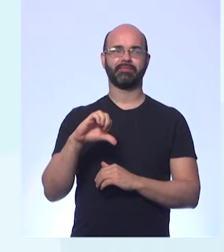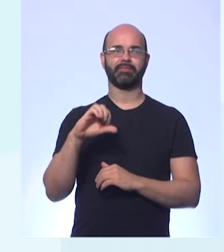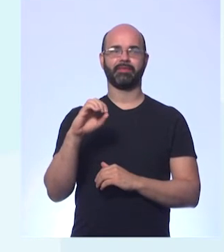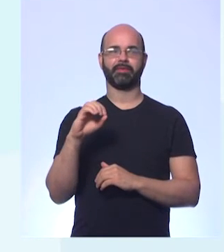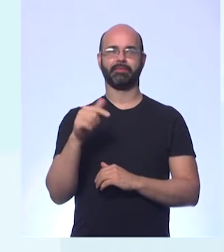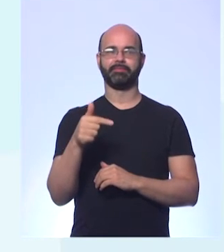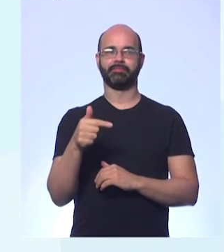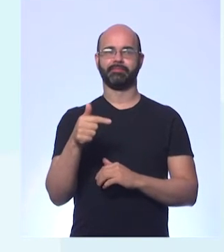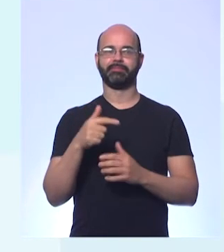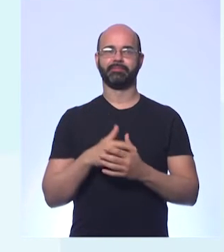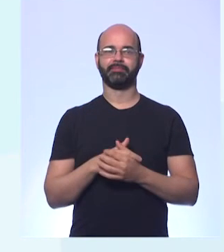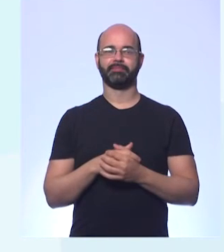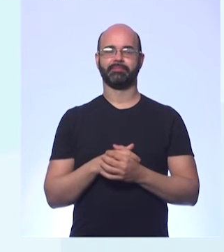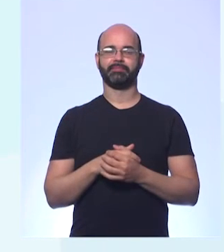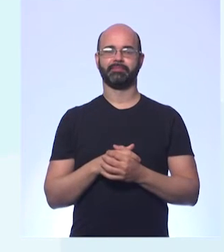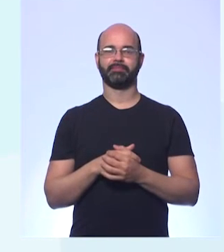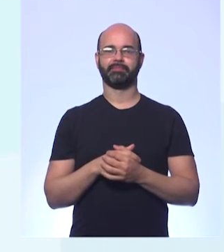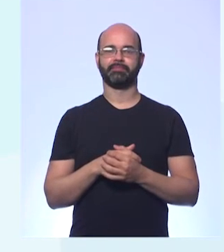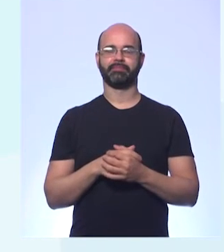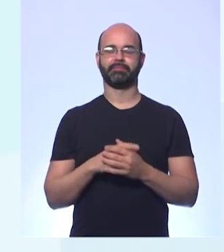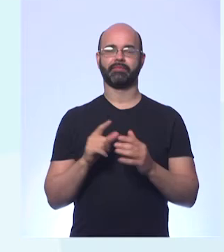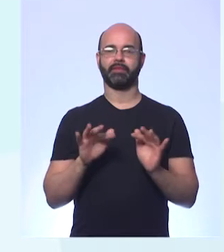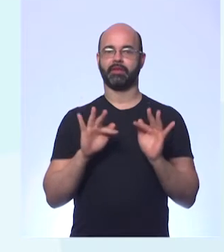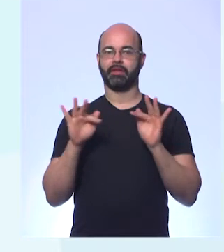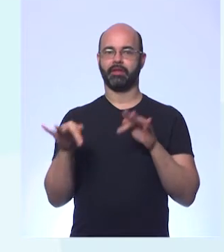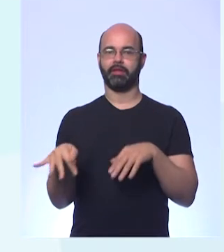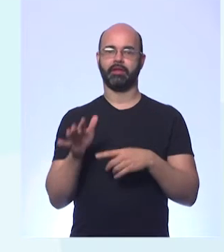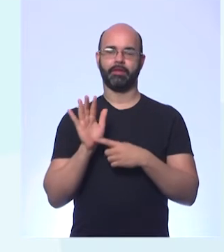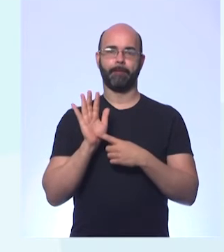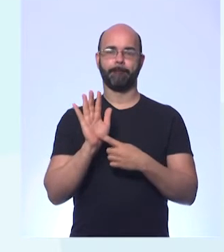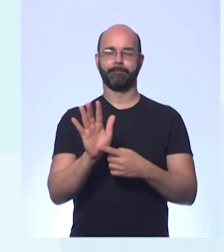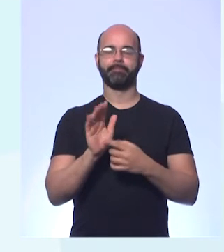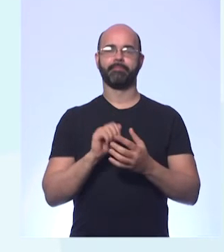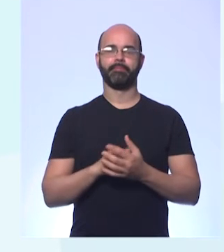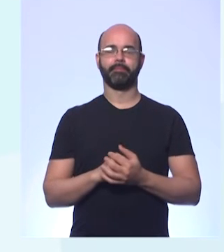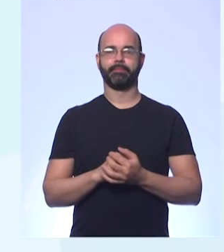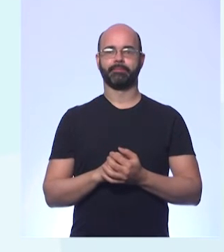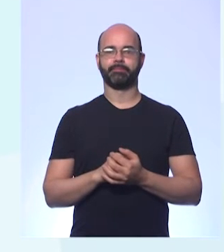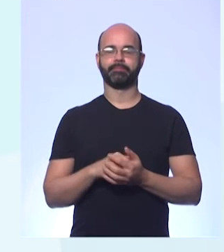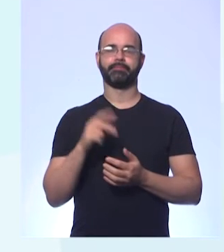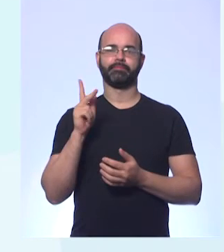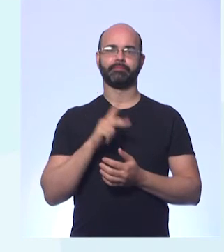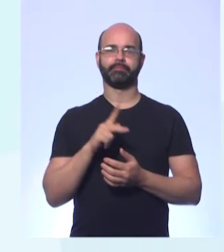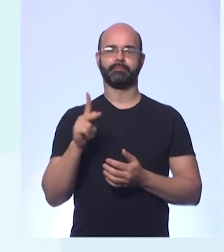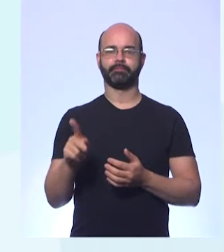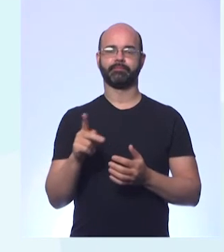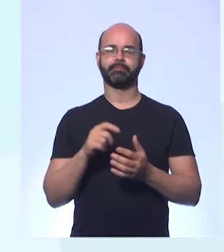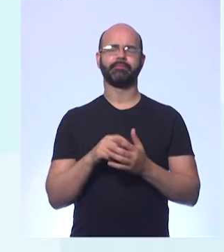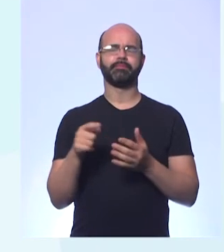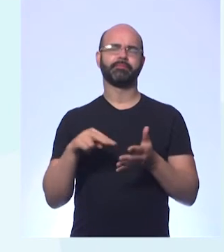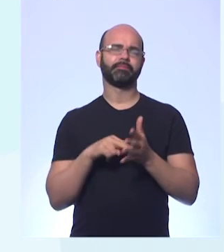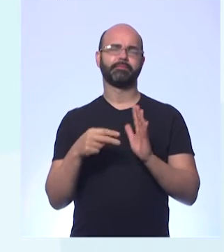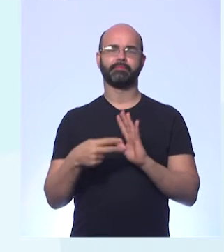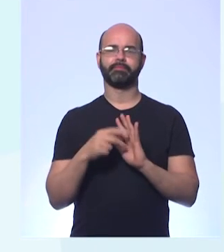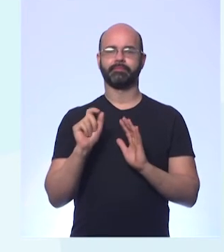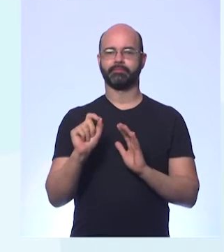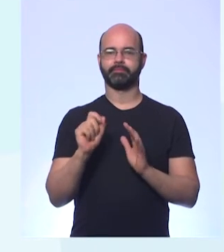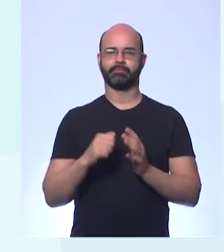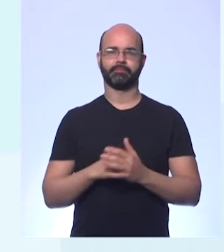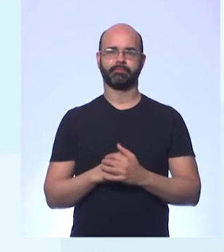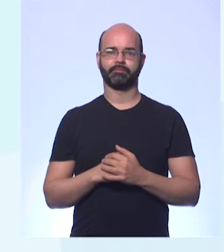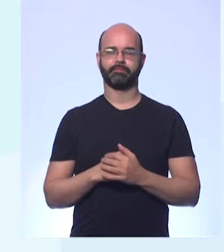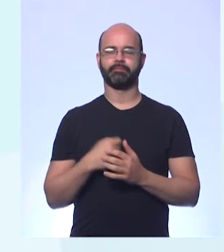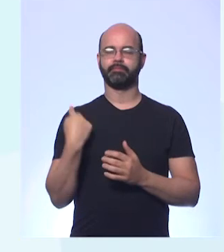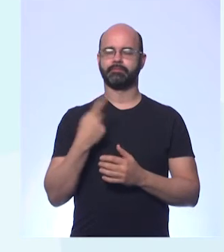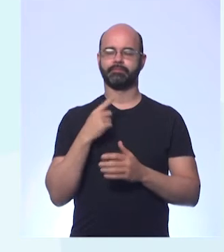No final dessa apresentação, vocês vão ter a descrição aí, professor, né, do que se trata. Mas o nosso objeto de estudo será